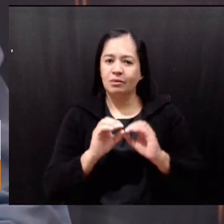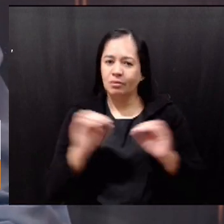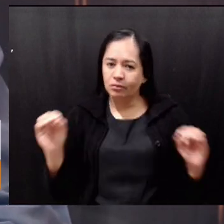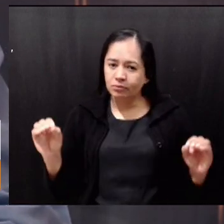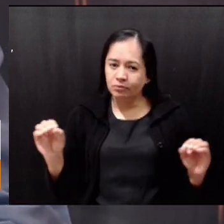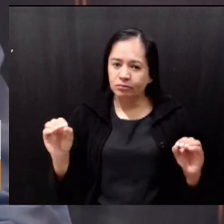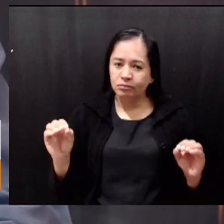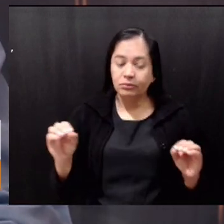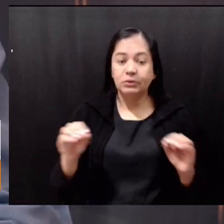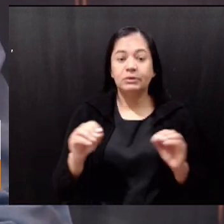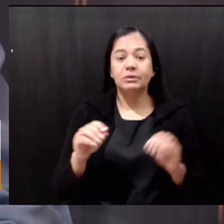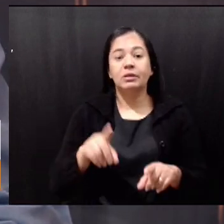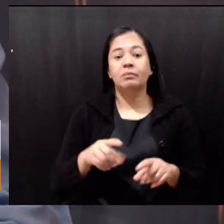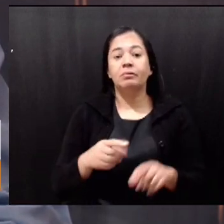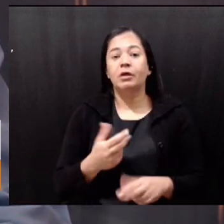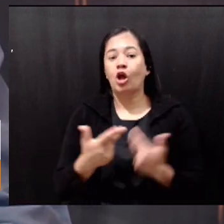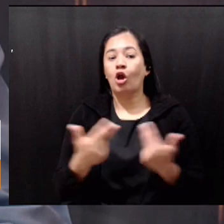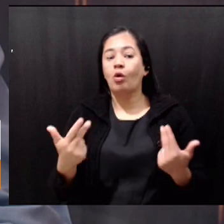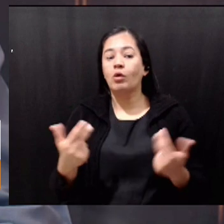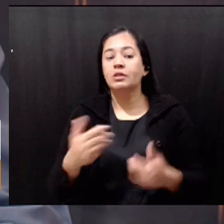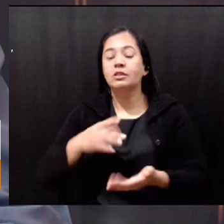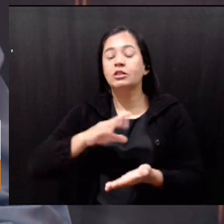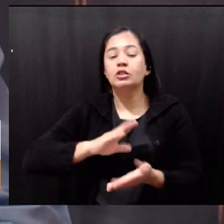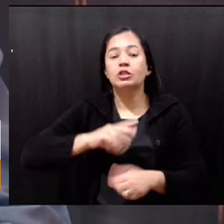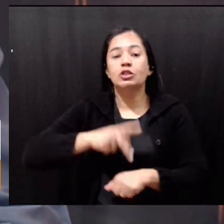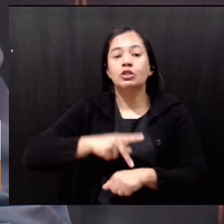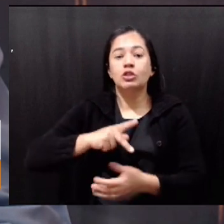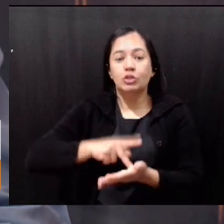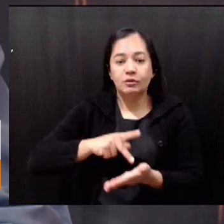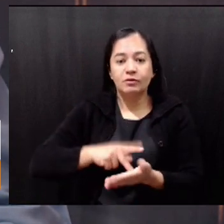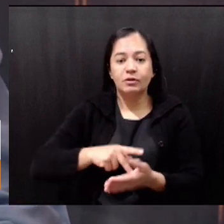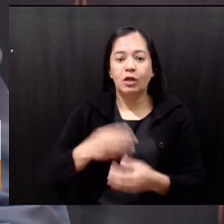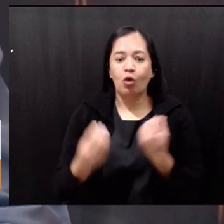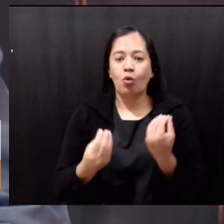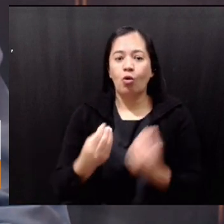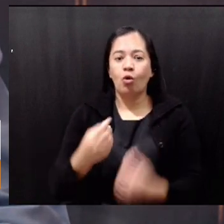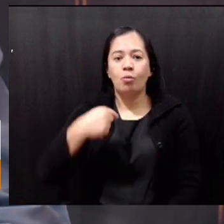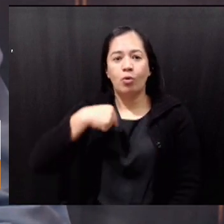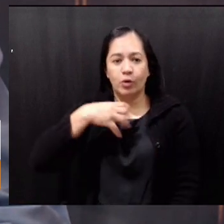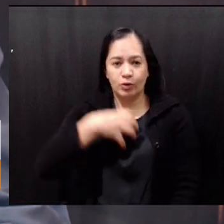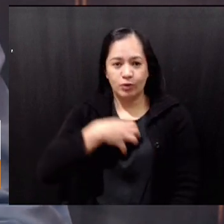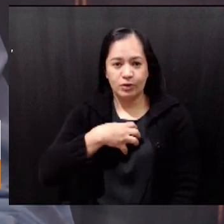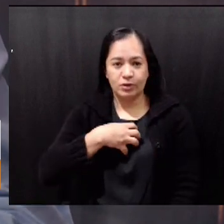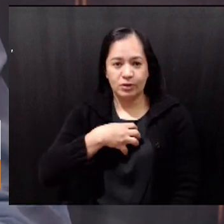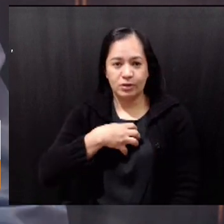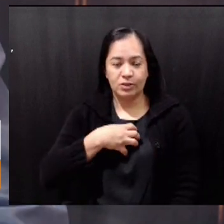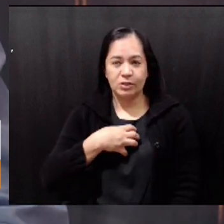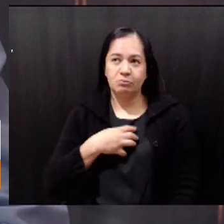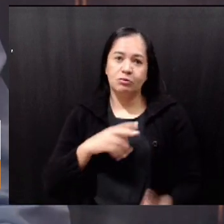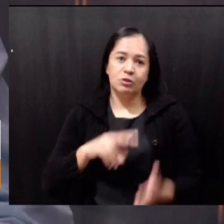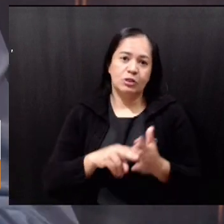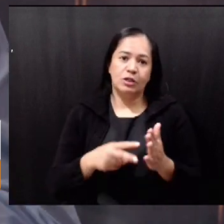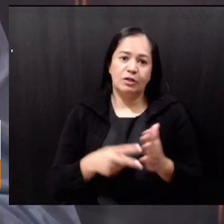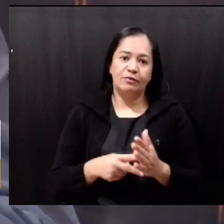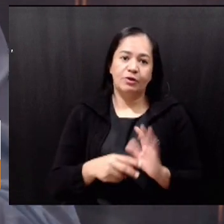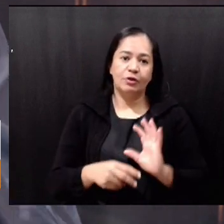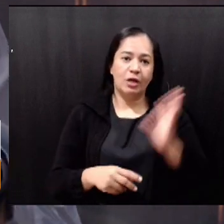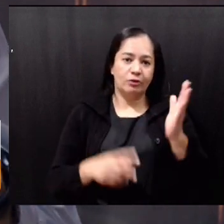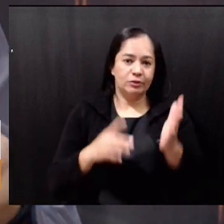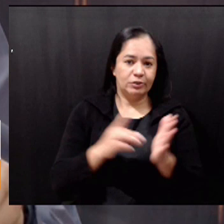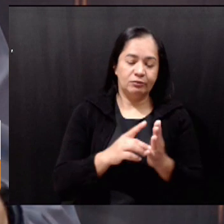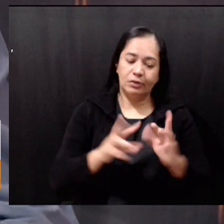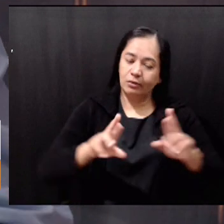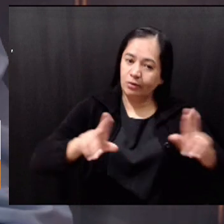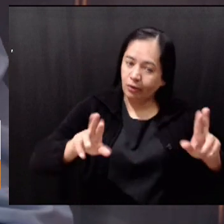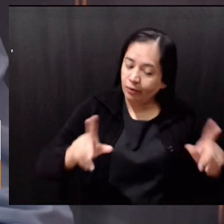coisas concretas, porque como eu me sinto não necessariamente corresponde ao que está acontecendo de fato, mas